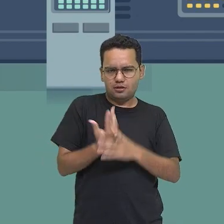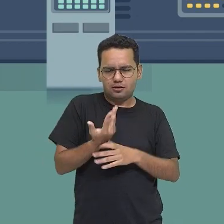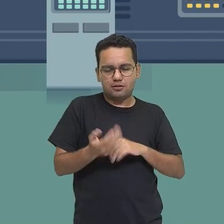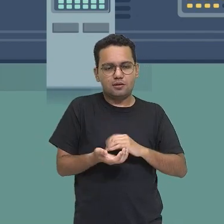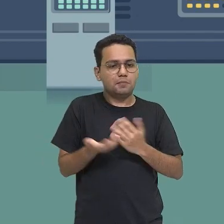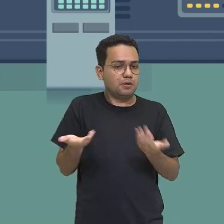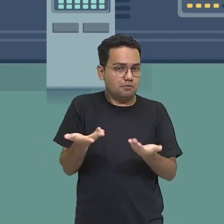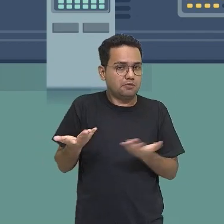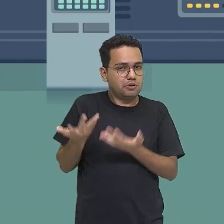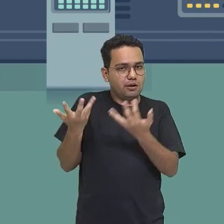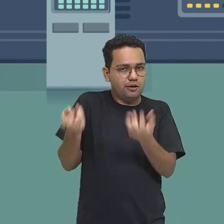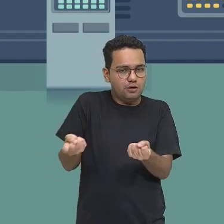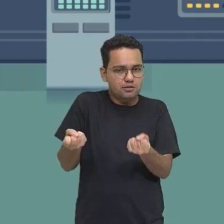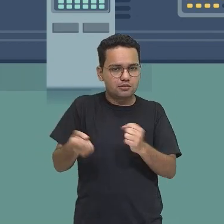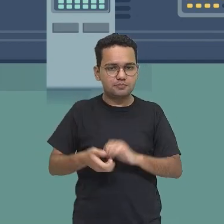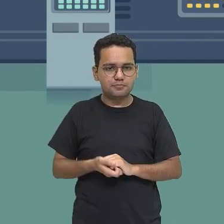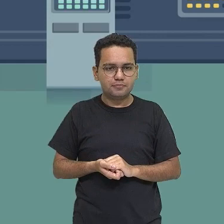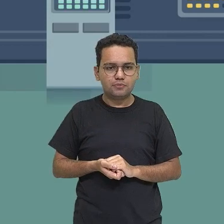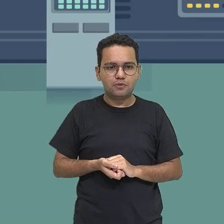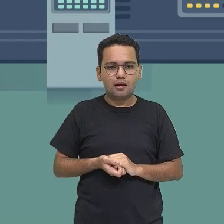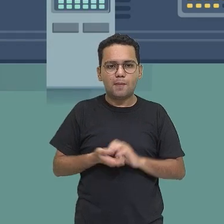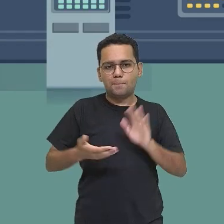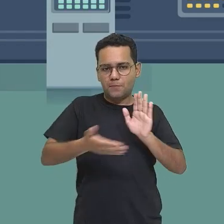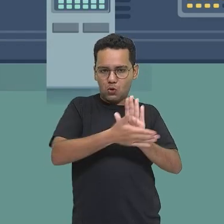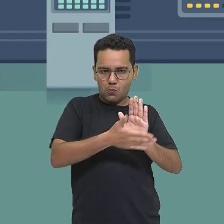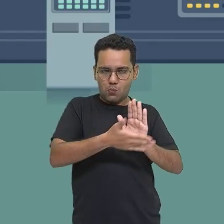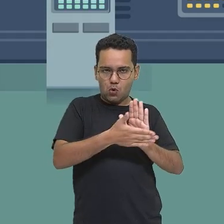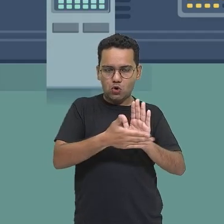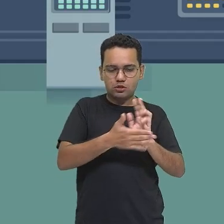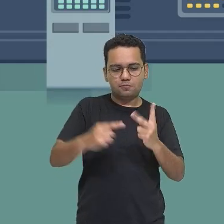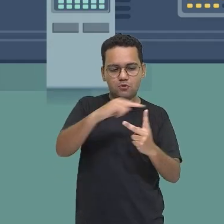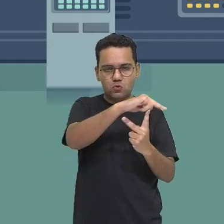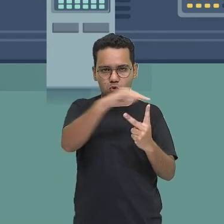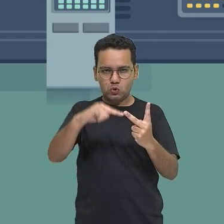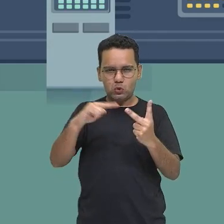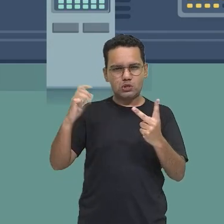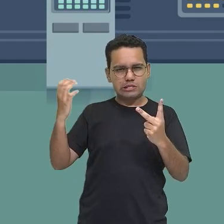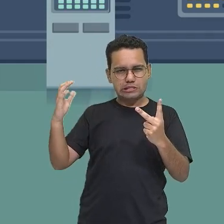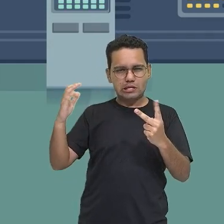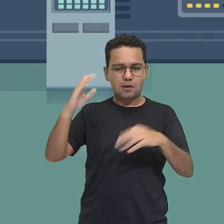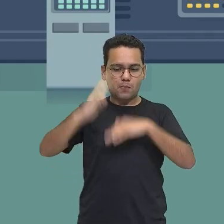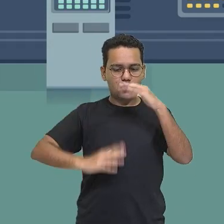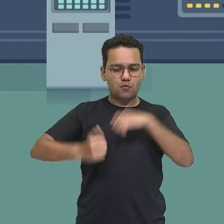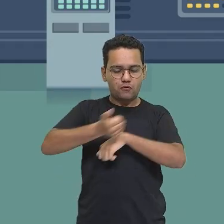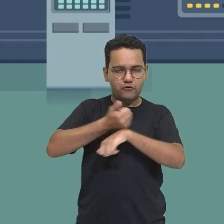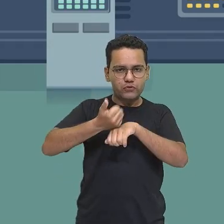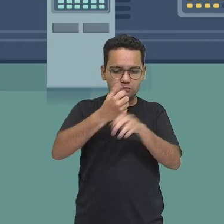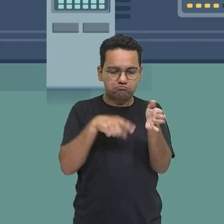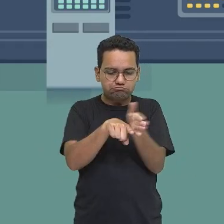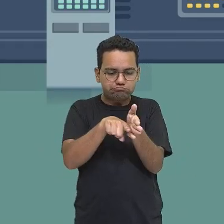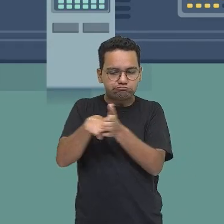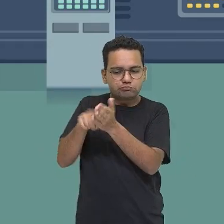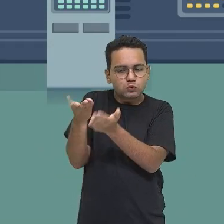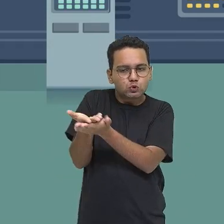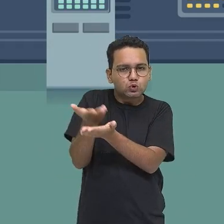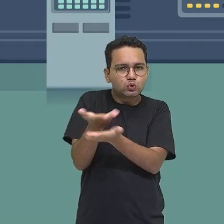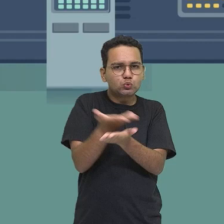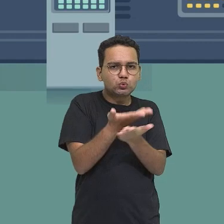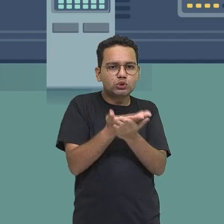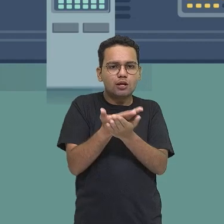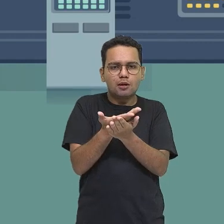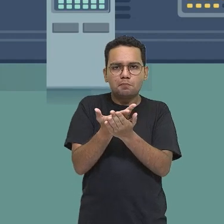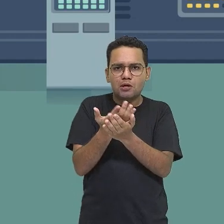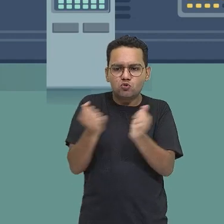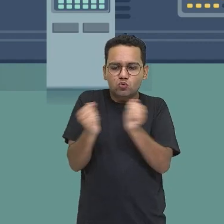mais aceitas. Ela foi proposta por dois cientistas, por duas pessoas que estudavam não